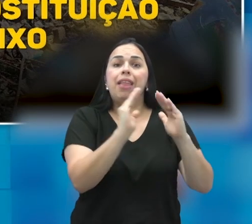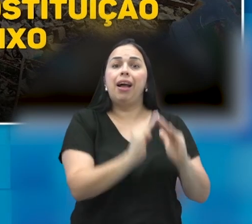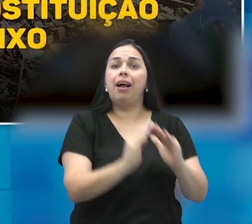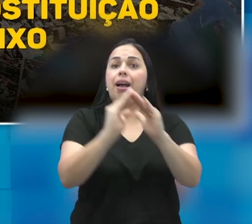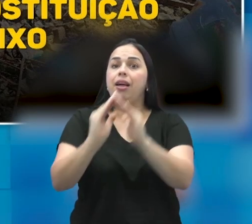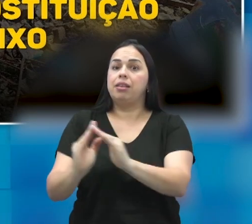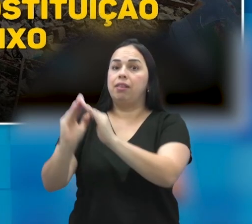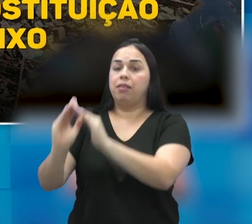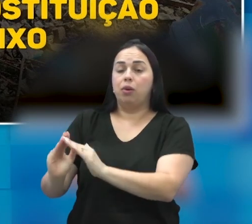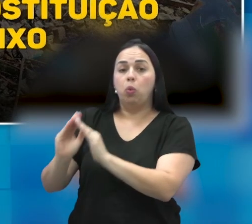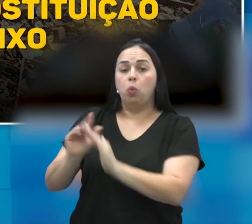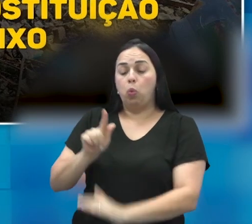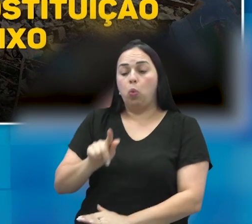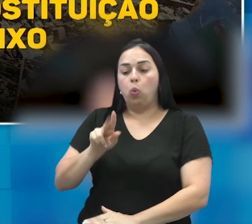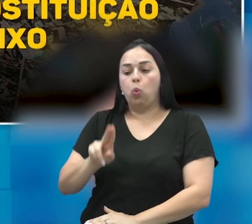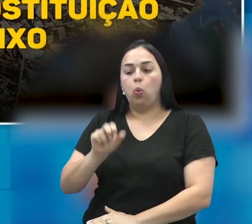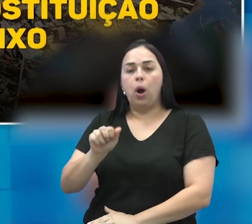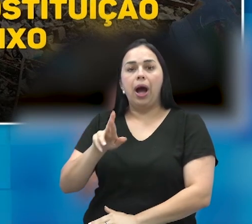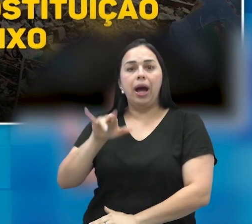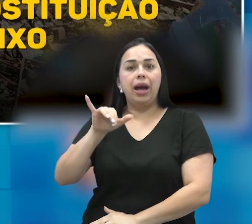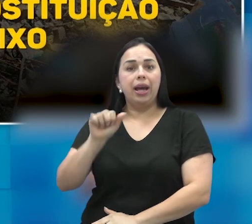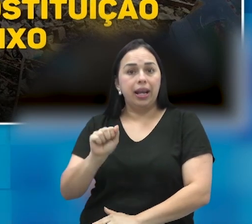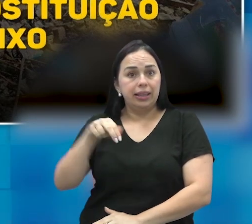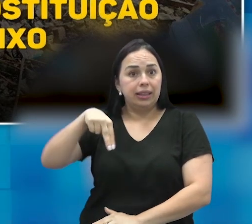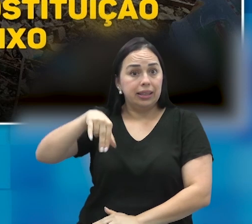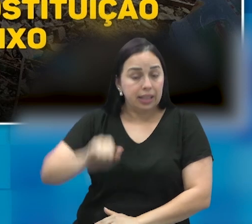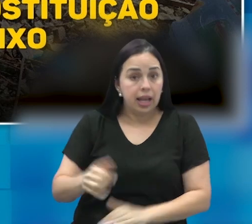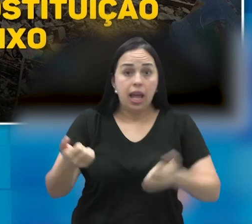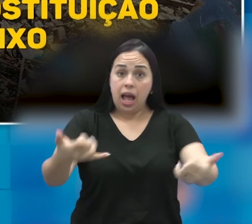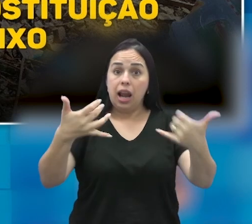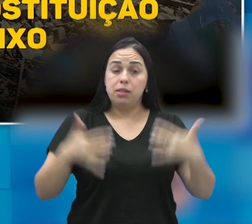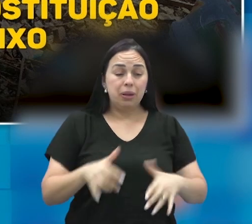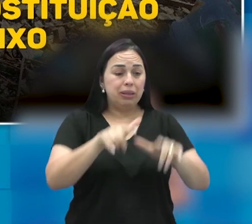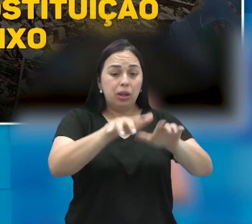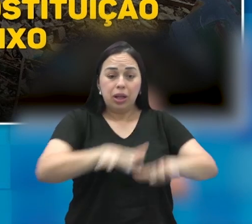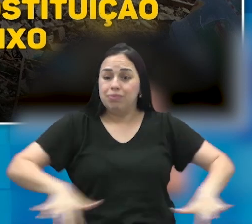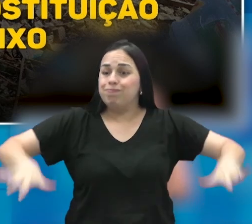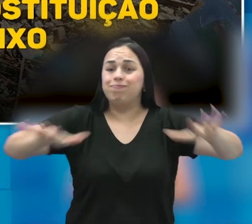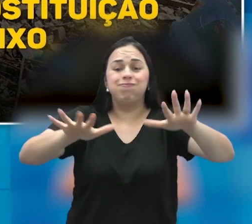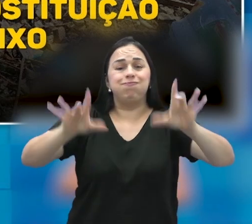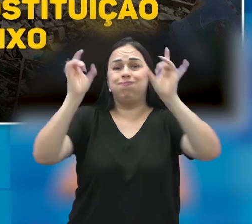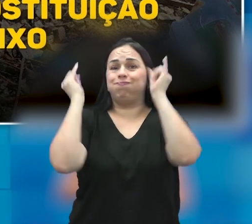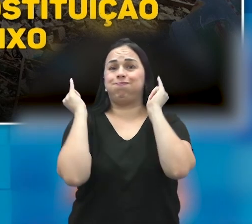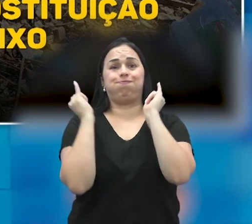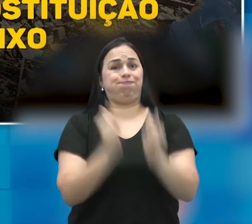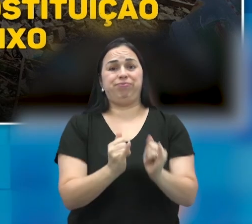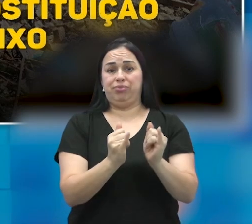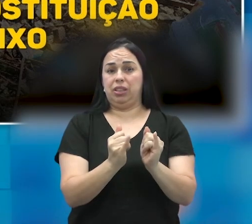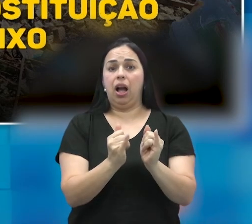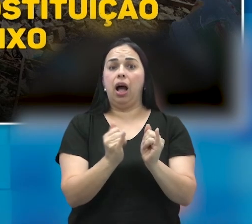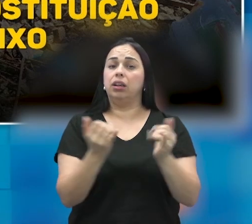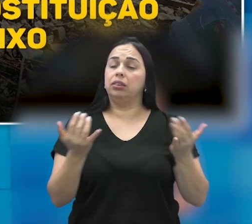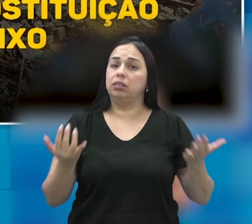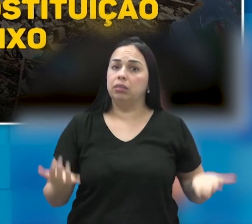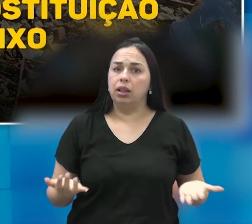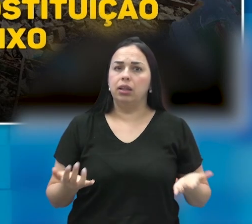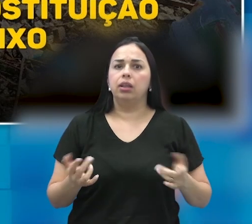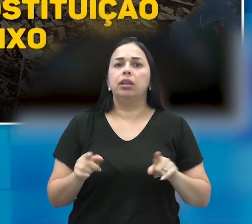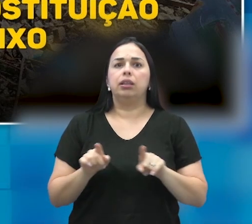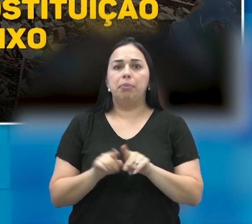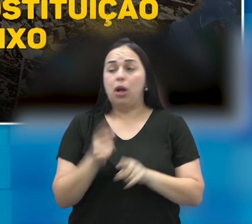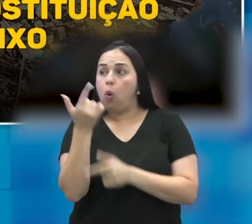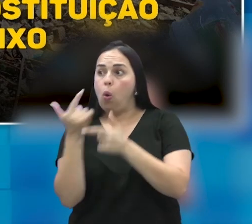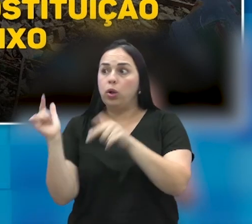do bairro Vila Guarani que foram desapropriadas. Segundo a parlamentar, o local se encontra em estado de calamidade e tem